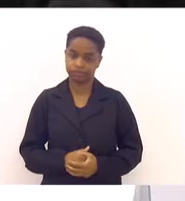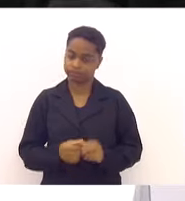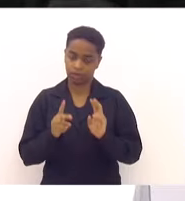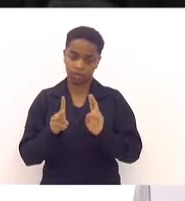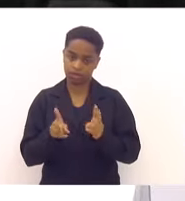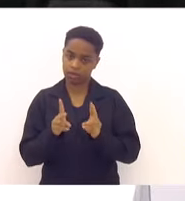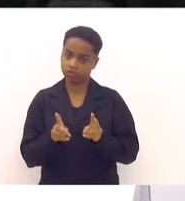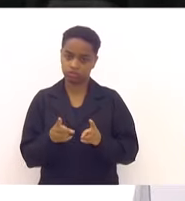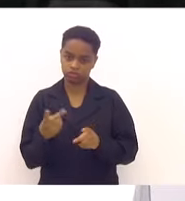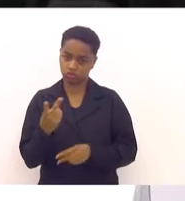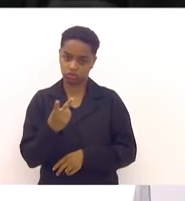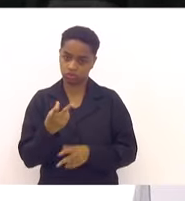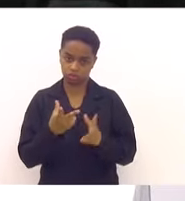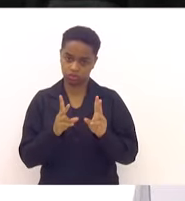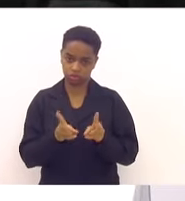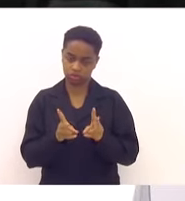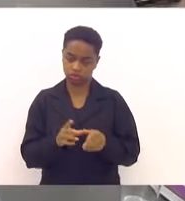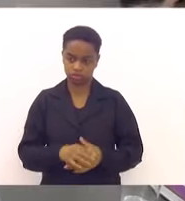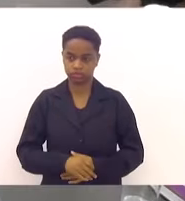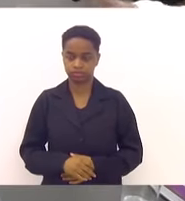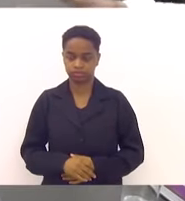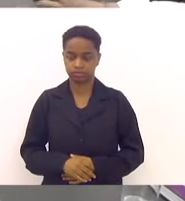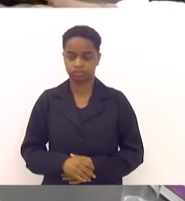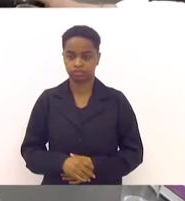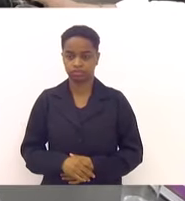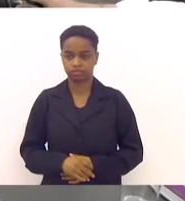as duas são nesse sentido. Muito pertinente.